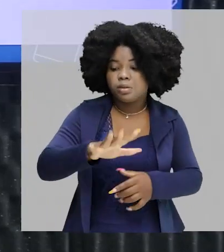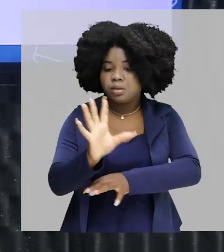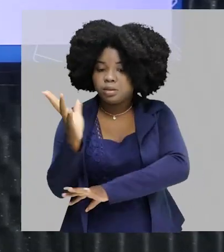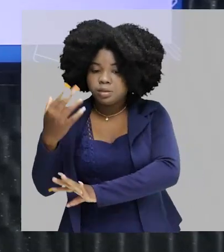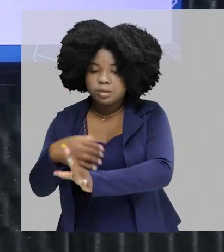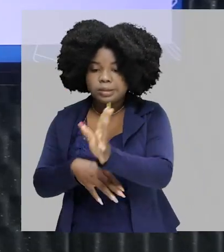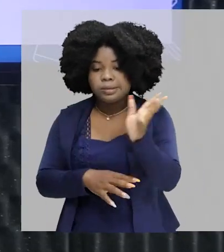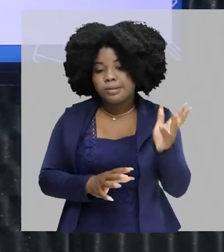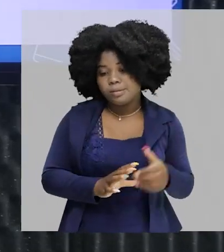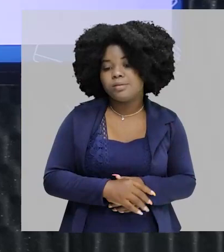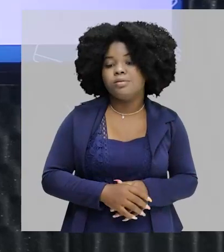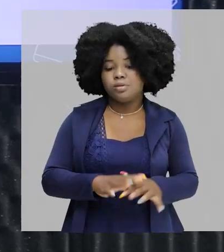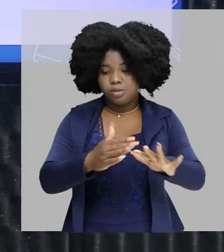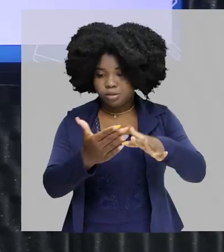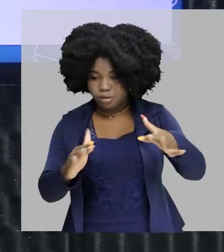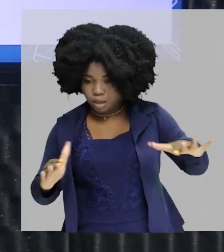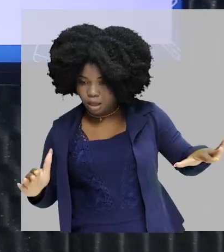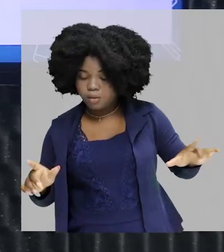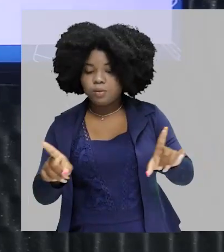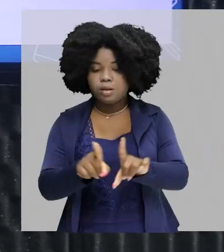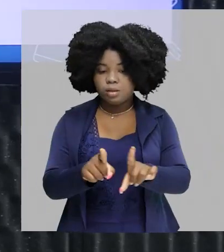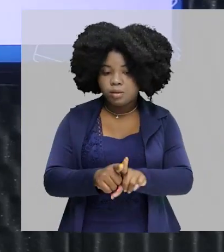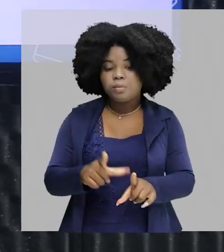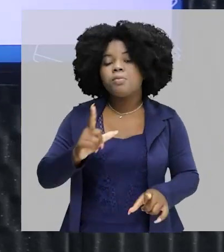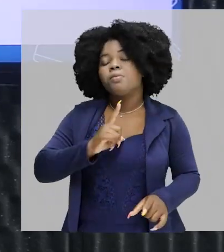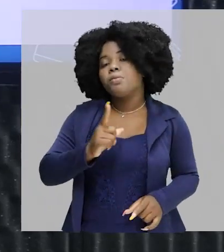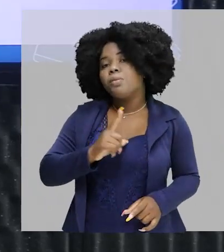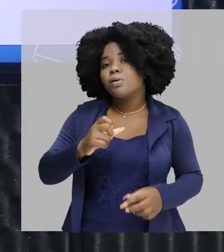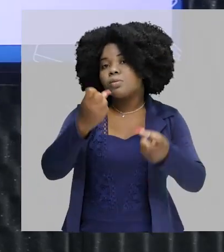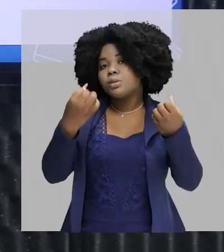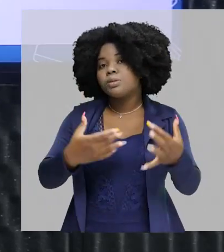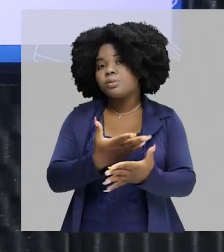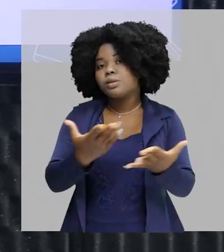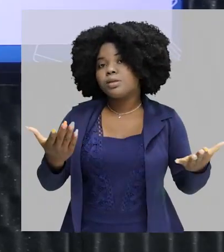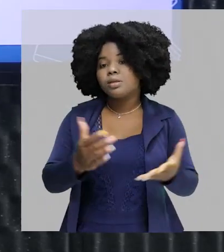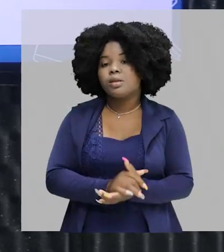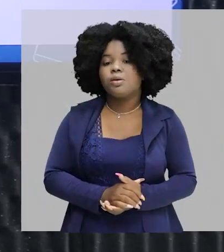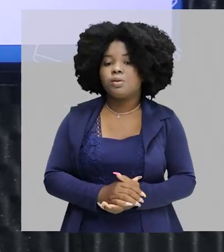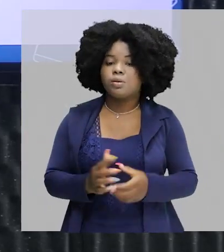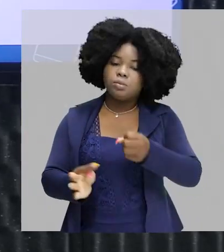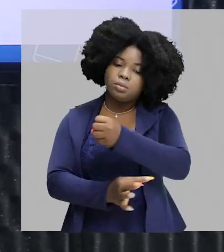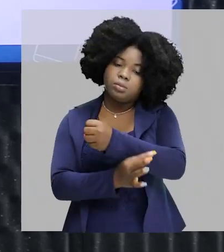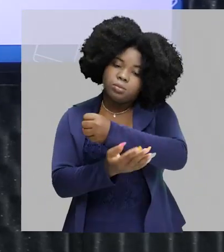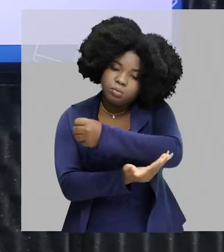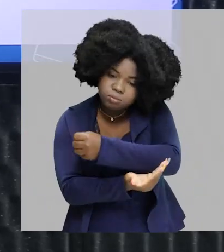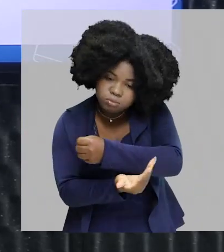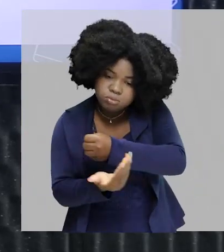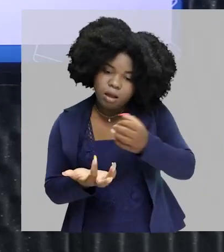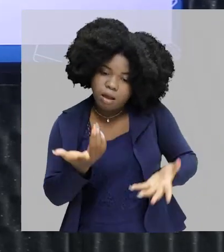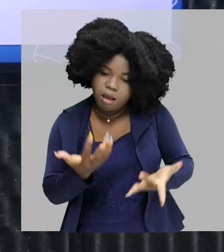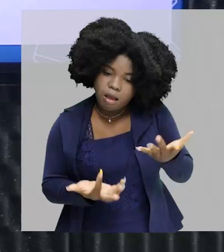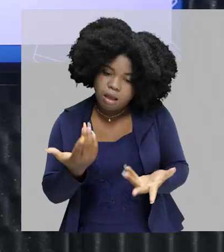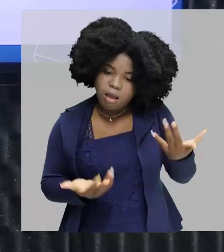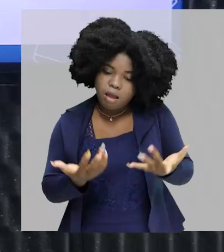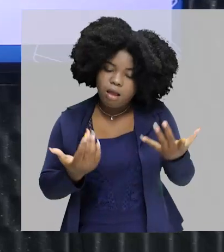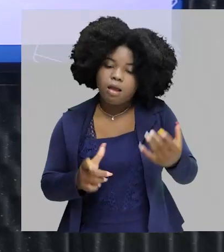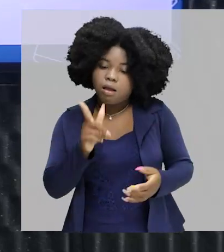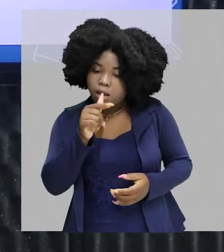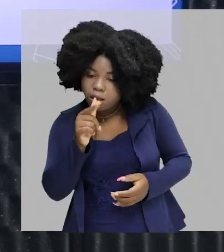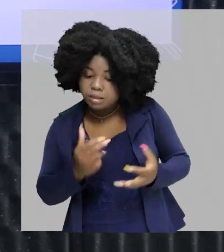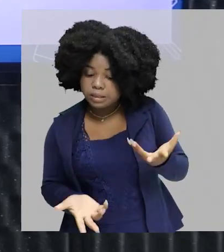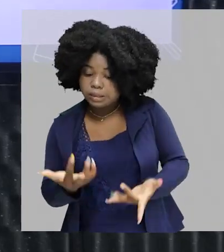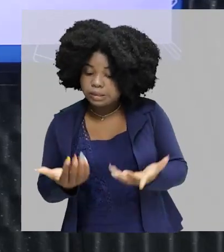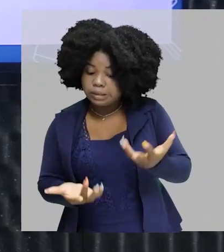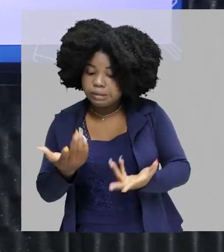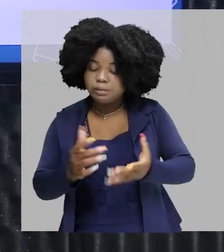ecossistemas aquáticos. Porque, como eu falei, vai gerar um aumento na temperatura da água. E esse aumento da